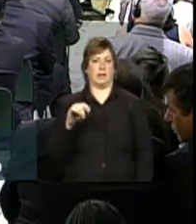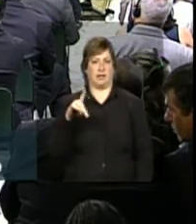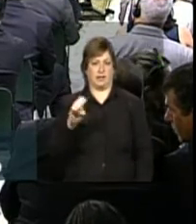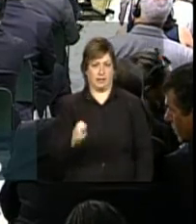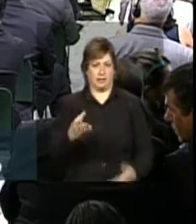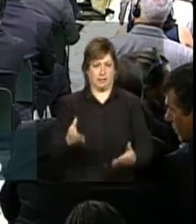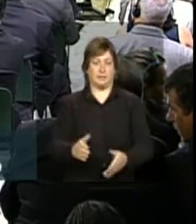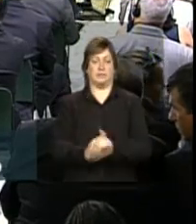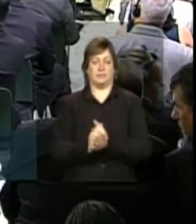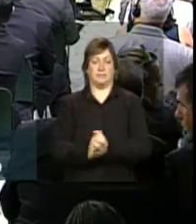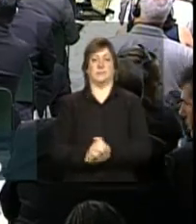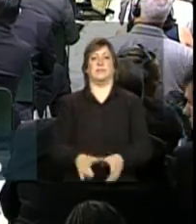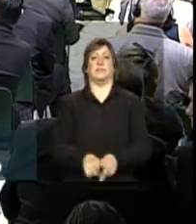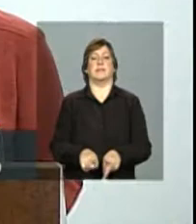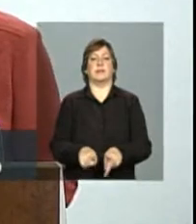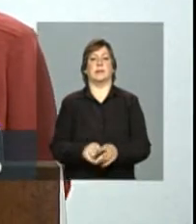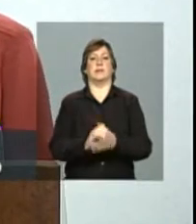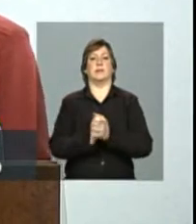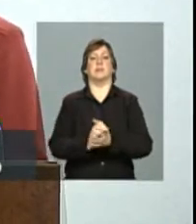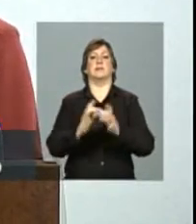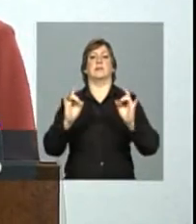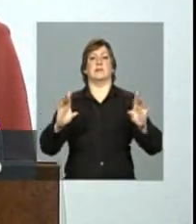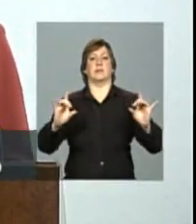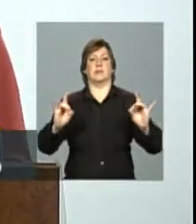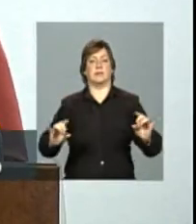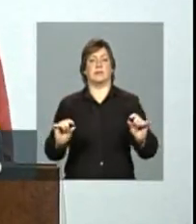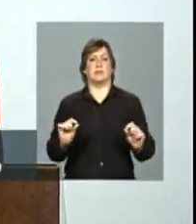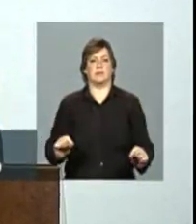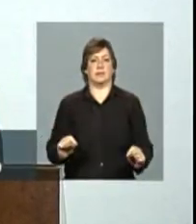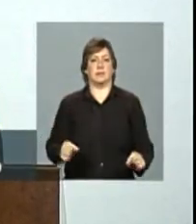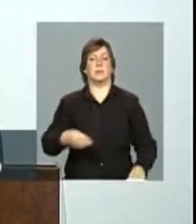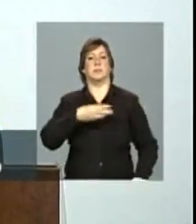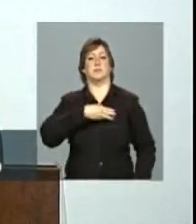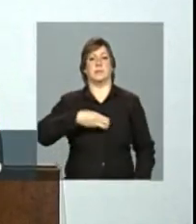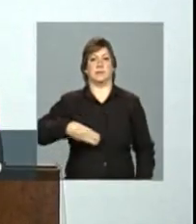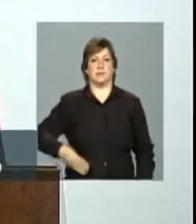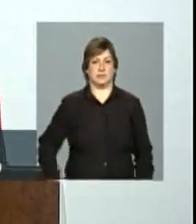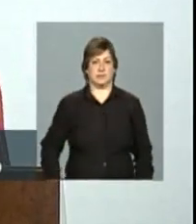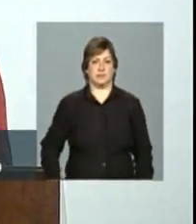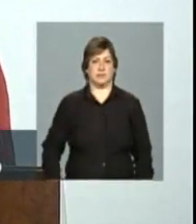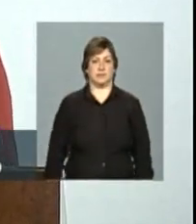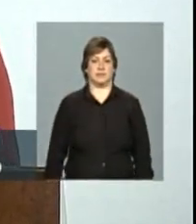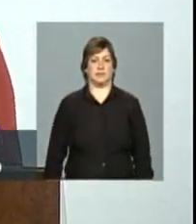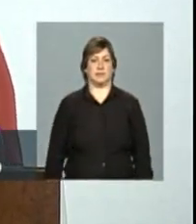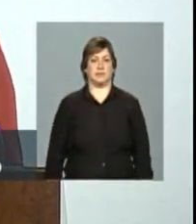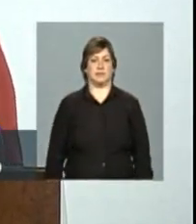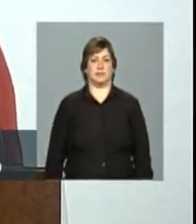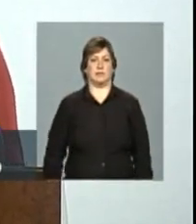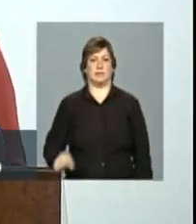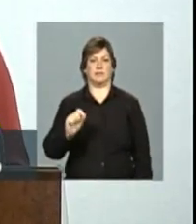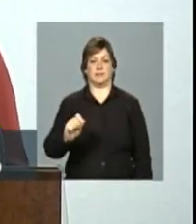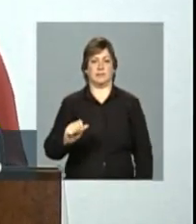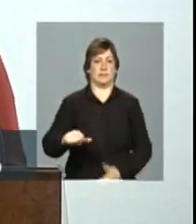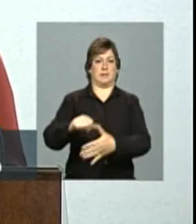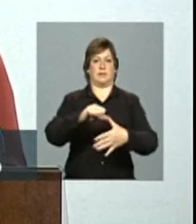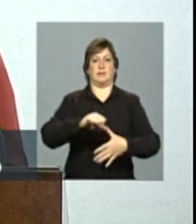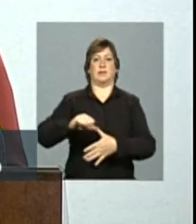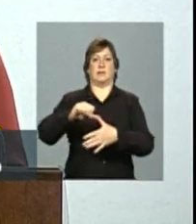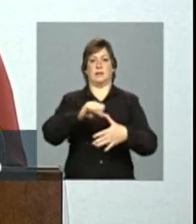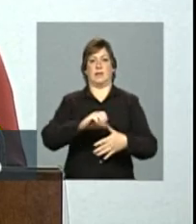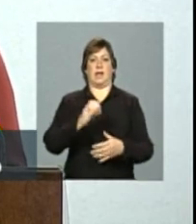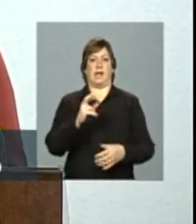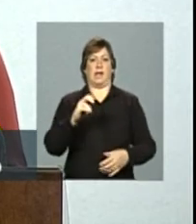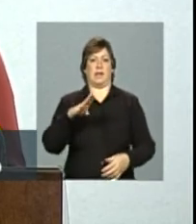queria dirigir um comprimento especial aos ministros da América Latina e do Caribe